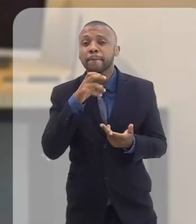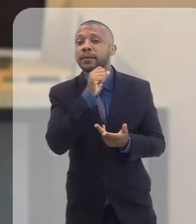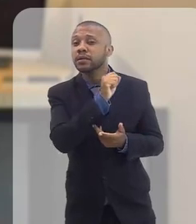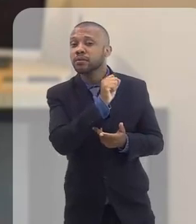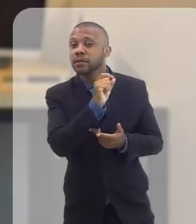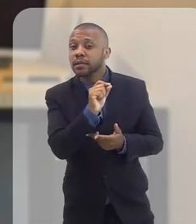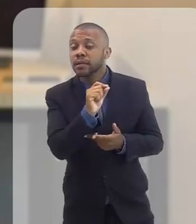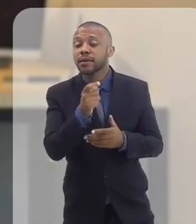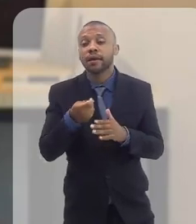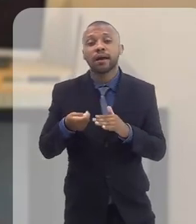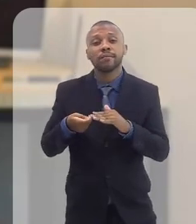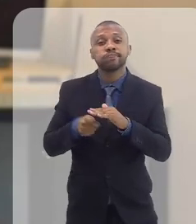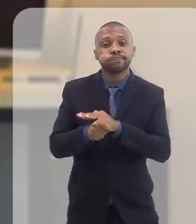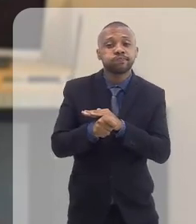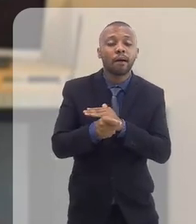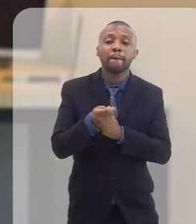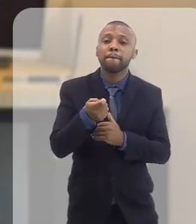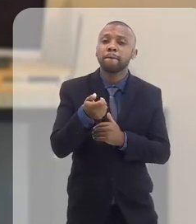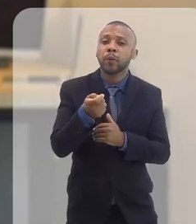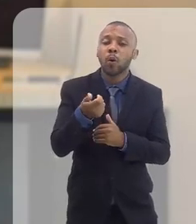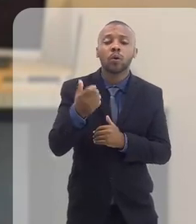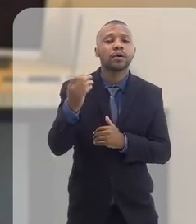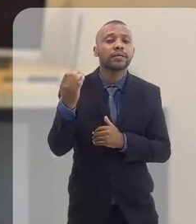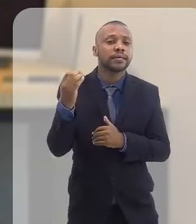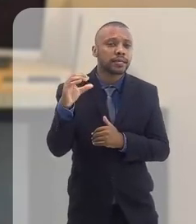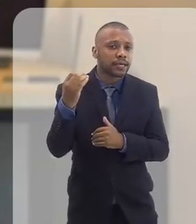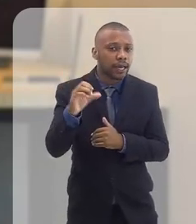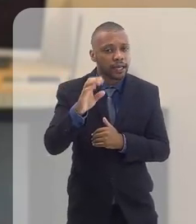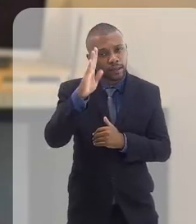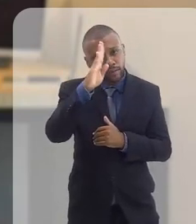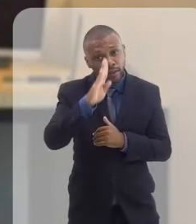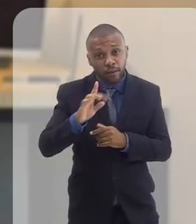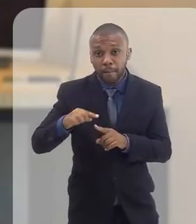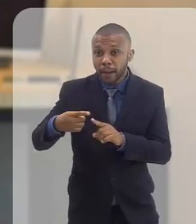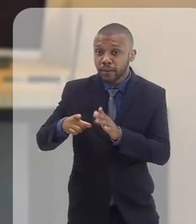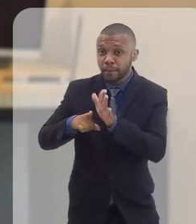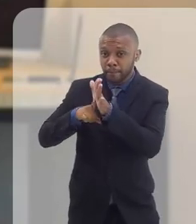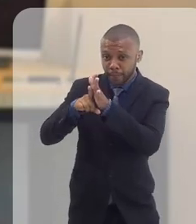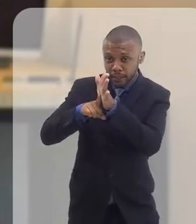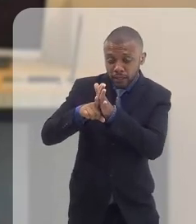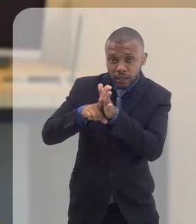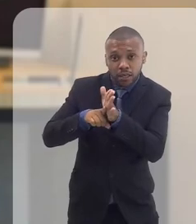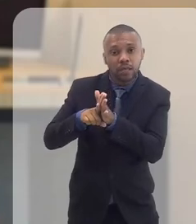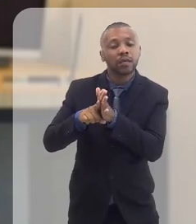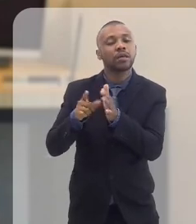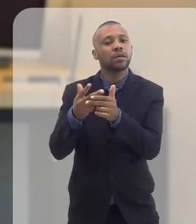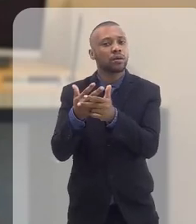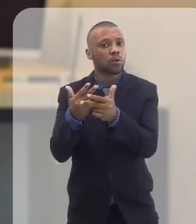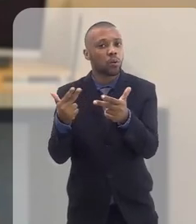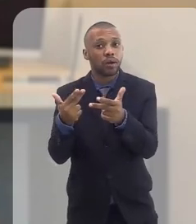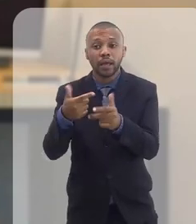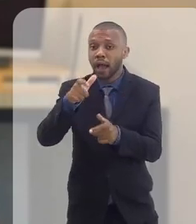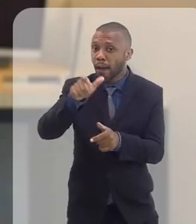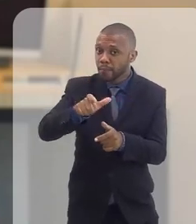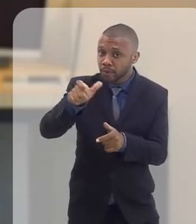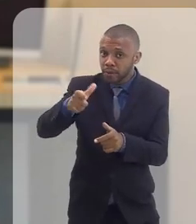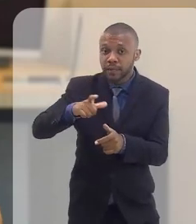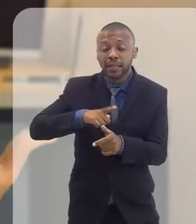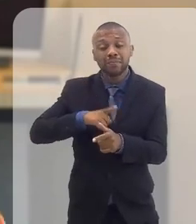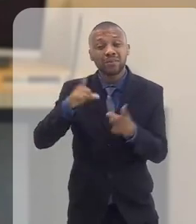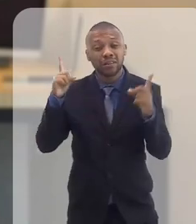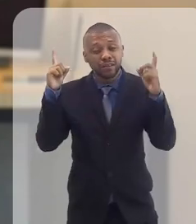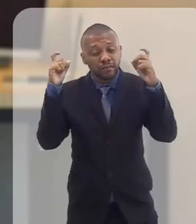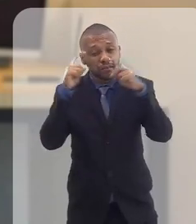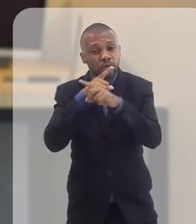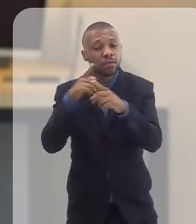essa percepção de que se investe pouco em ciência no Brasil, né? Em pesquisa, que as